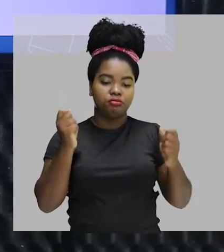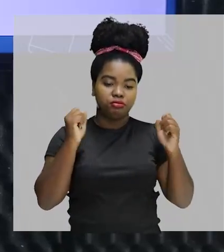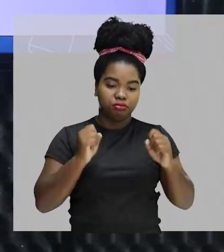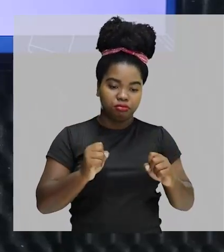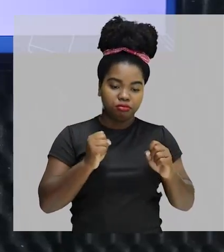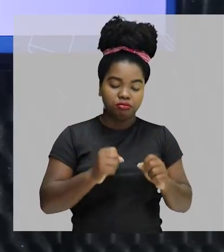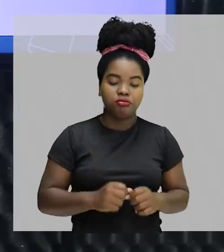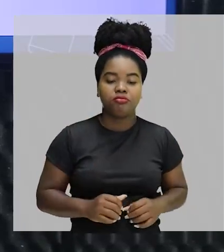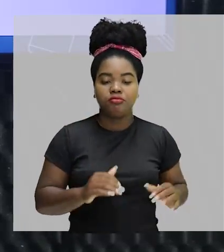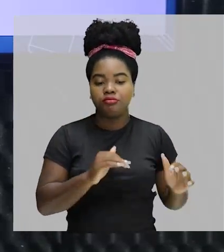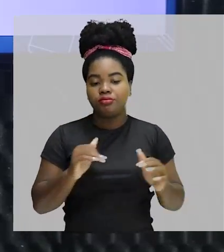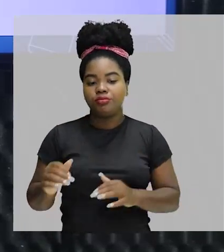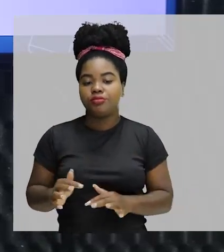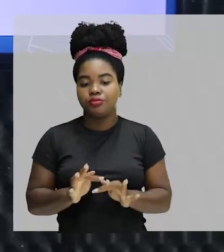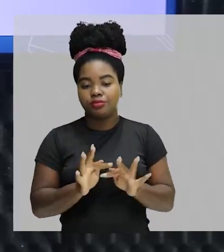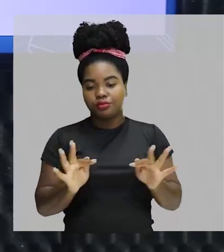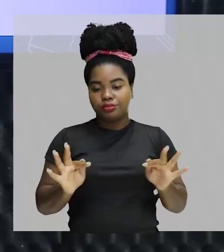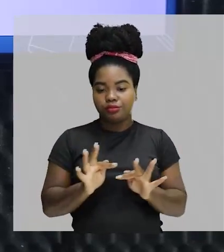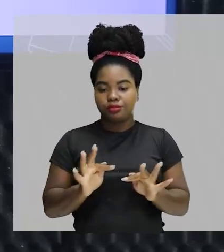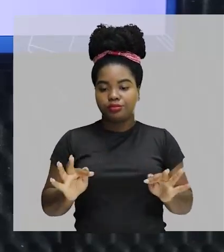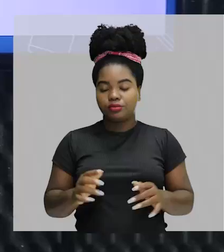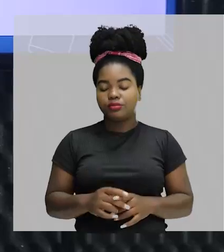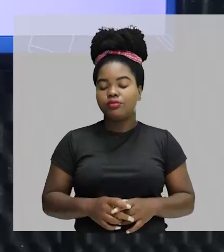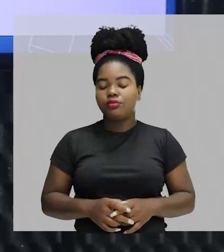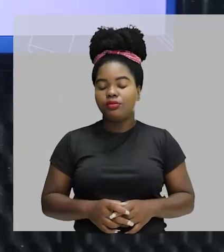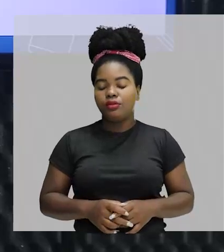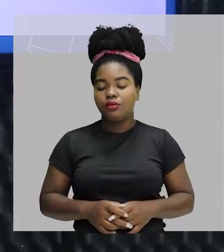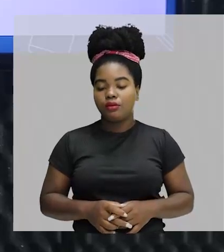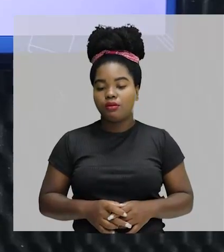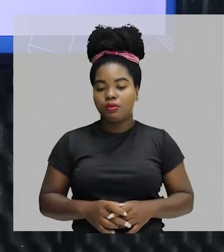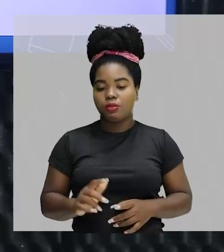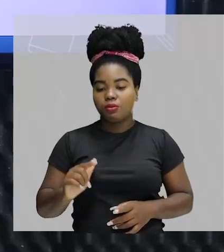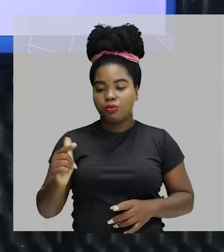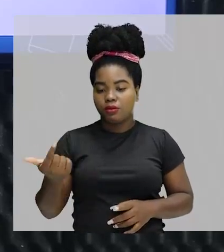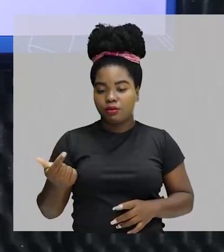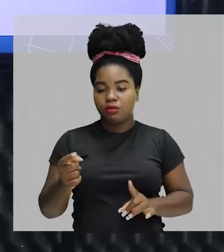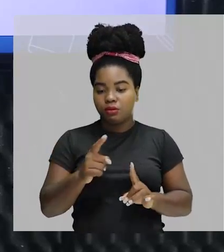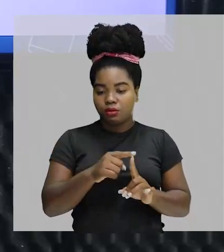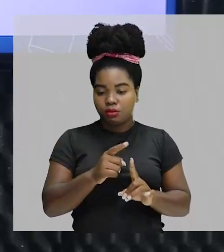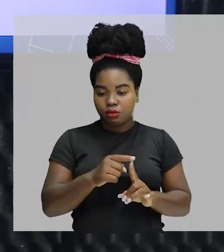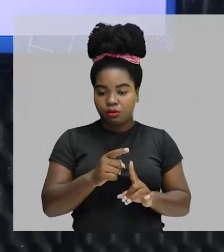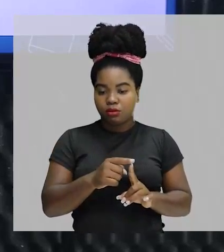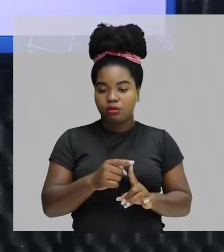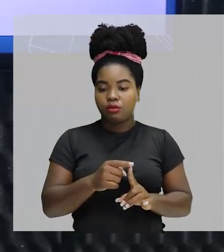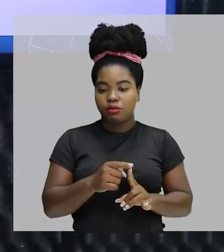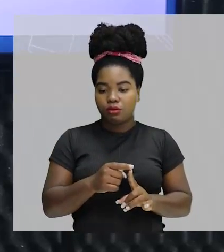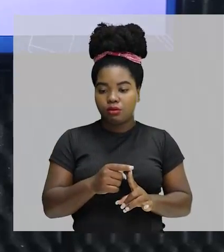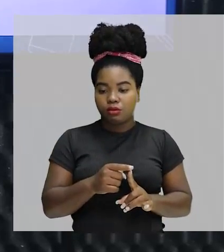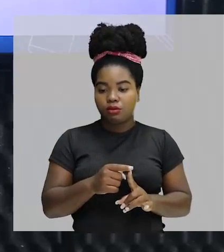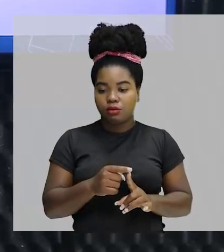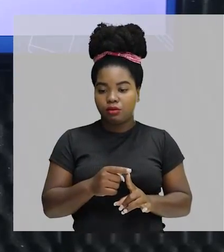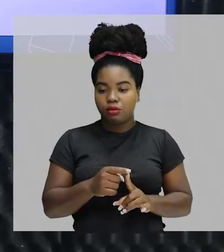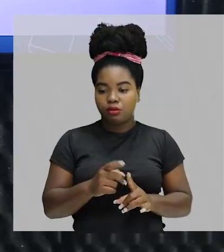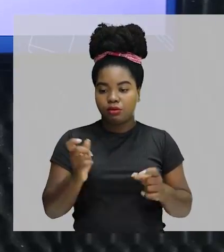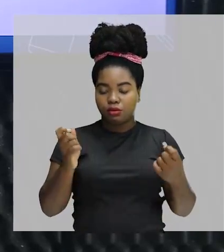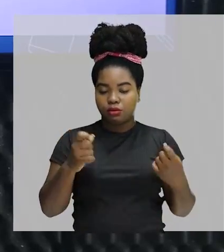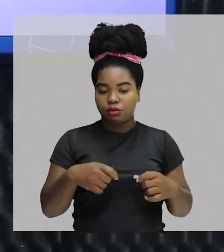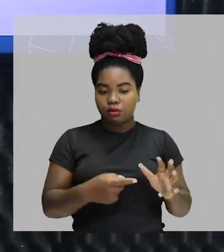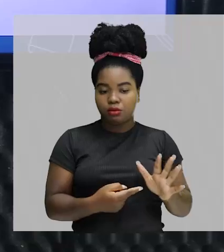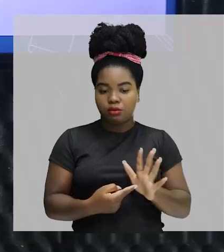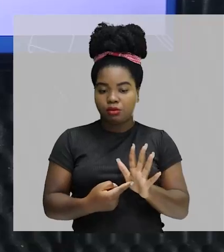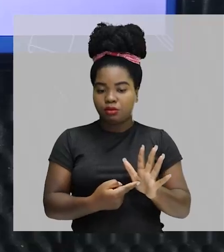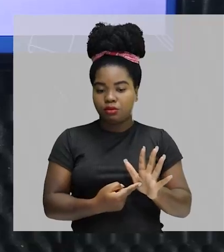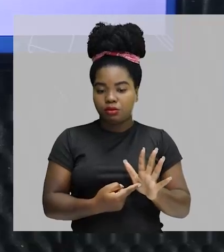sim. As funções exponenciais, elas admitem, né, uma outra expressão, uma outra forma de escrever. Elas podem se